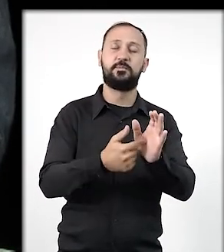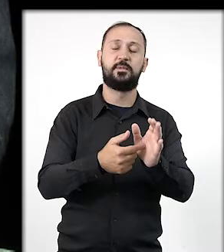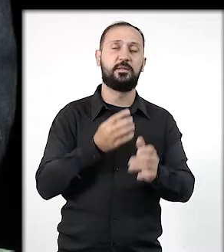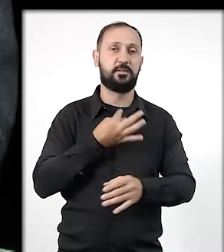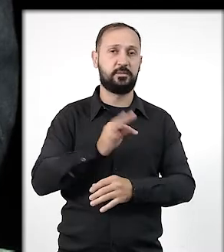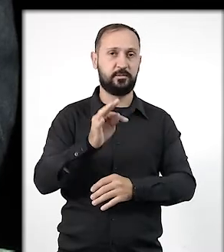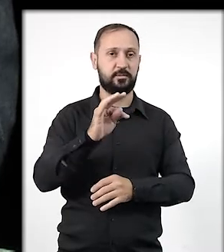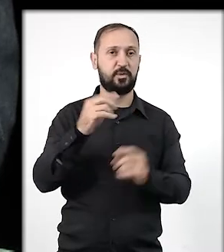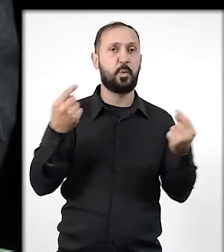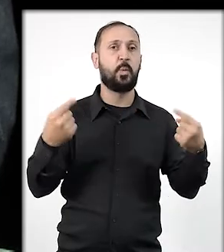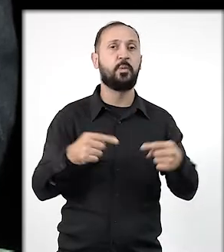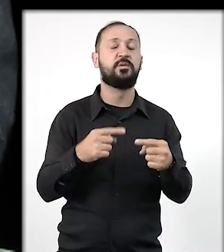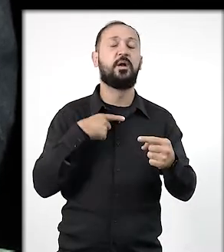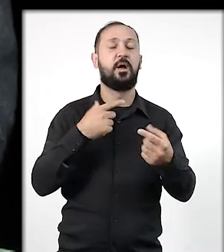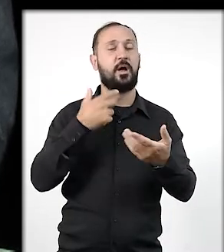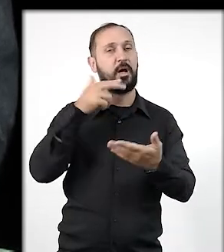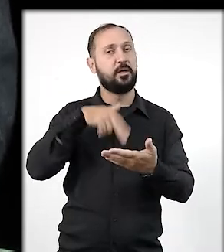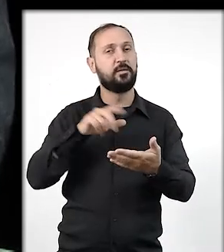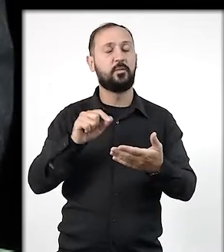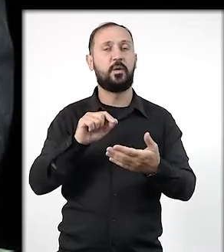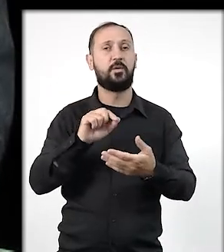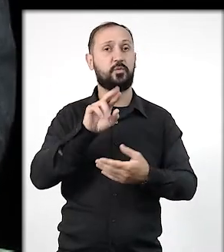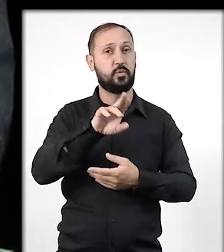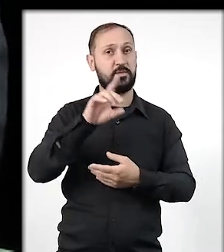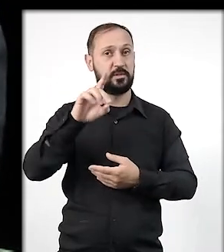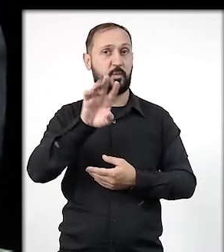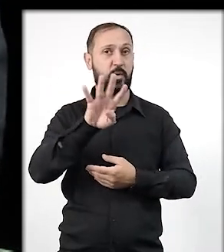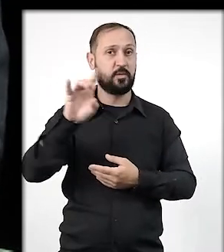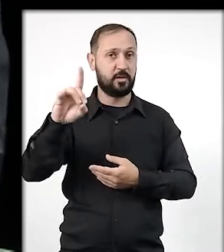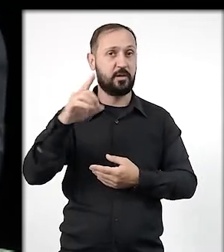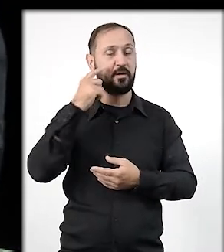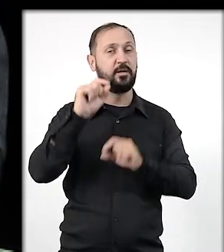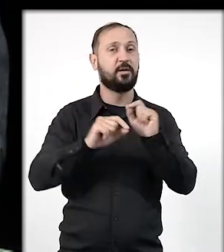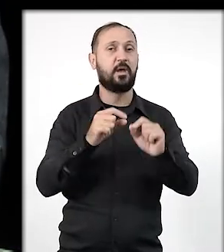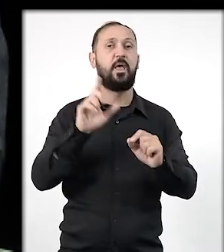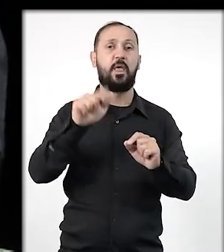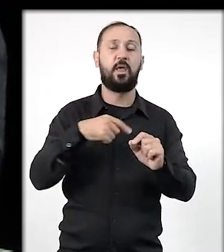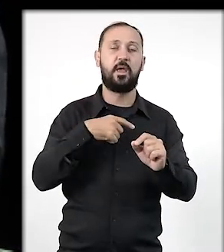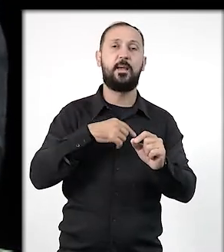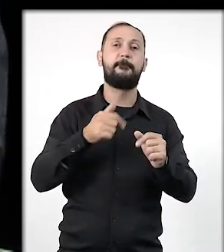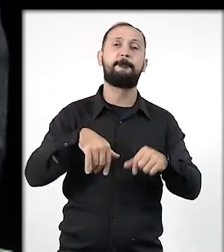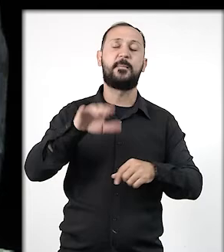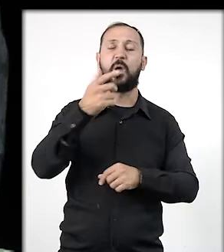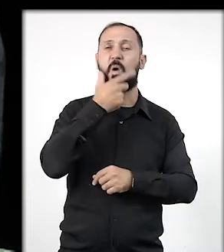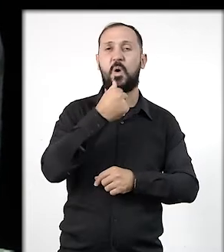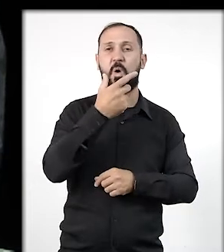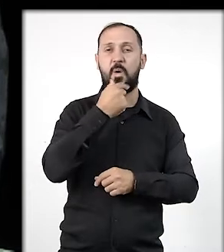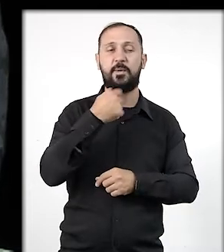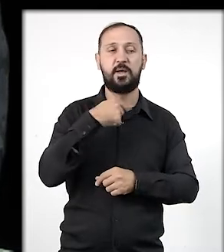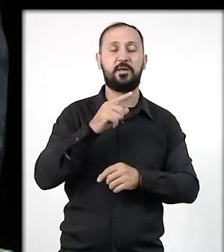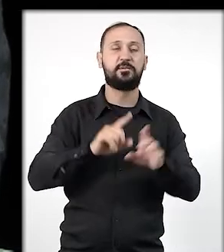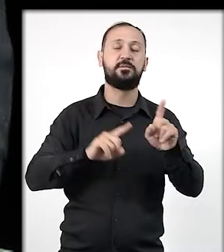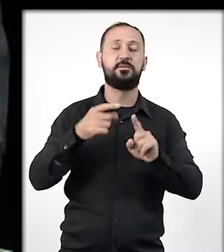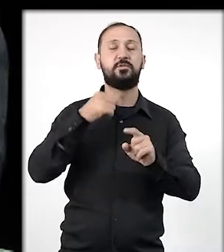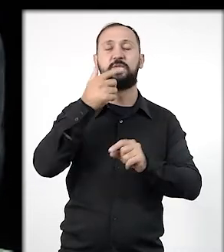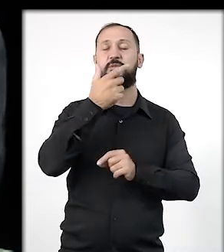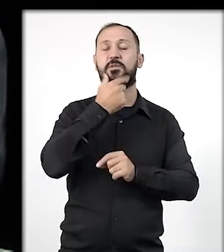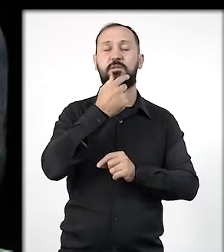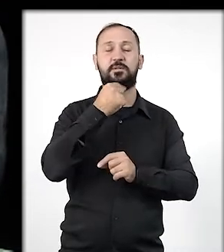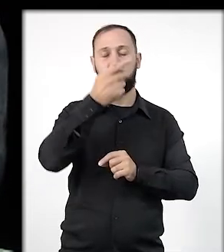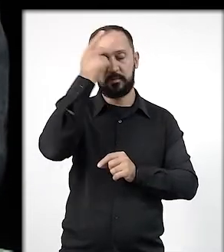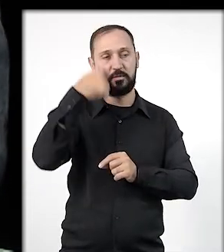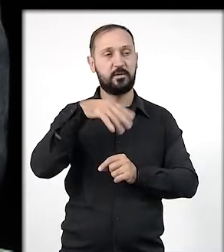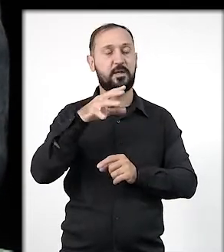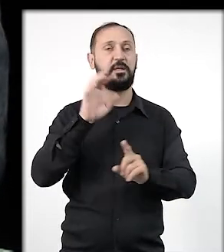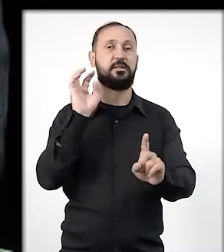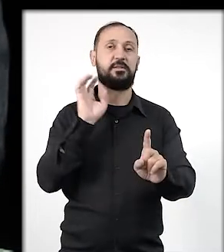contraria a literatura voltada à razão 2D, 4D, né, que mostra que geralmente é predominantemente masculina essa proporção de pessoas que é mais exposta à